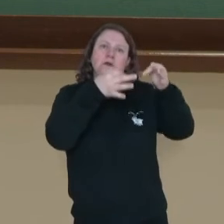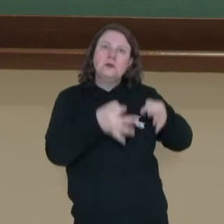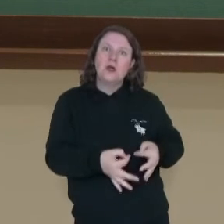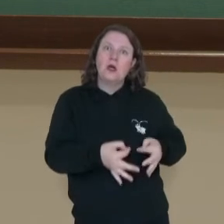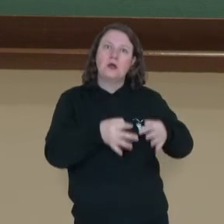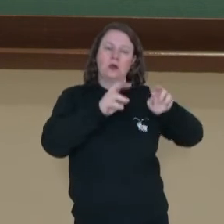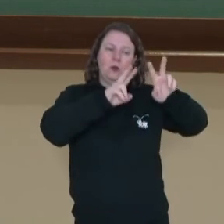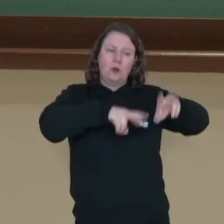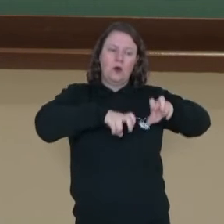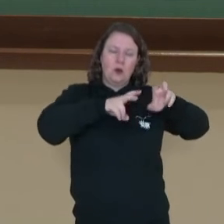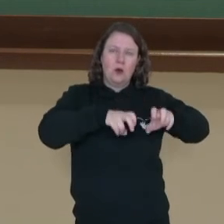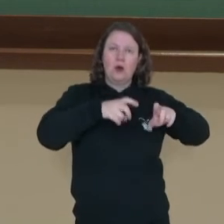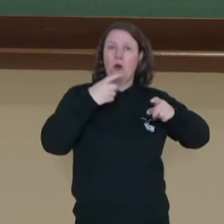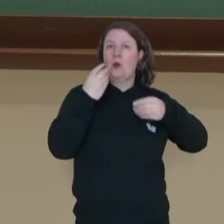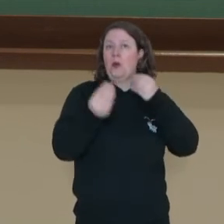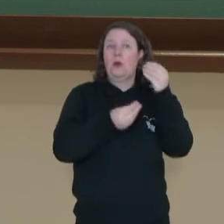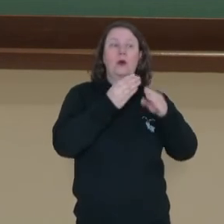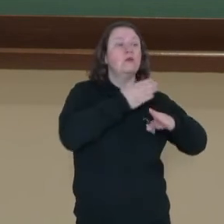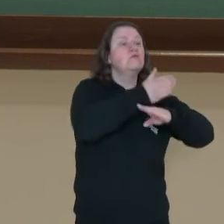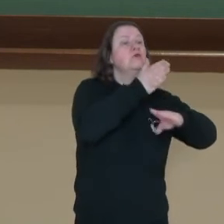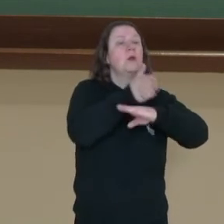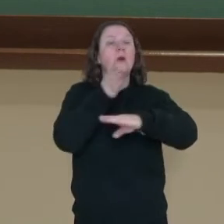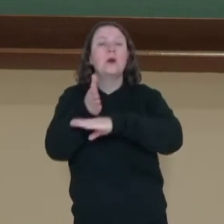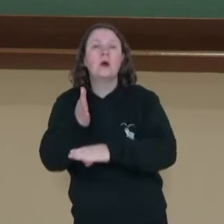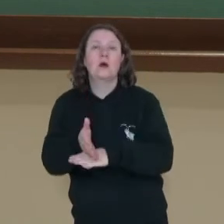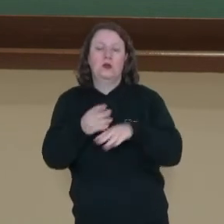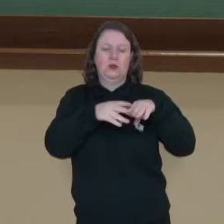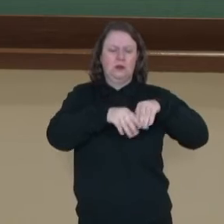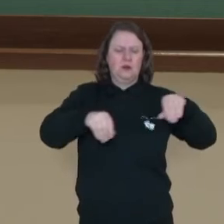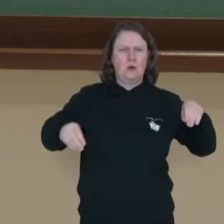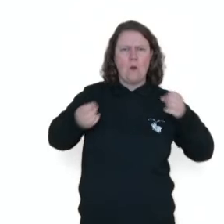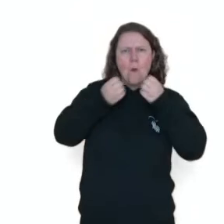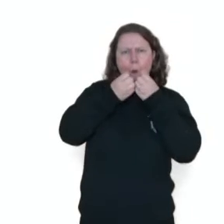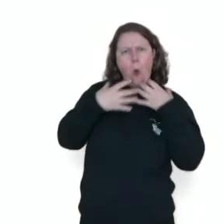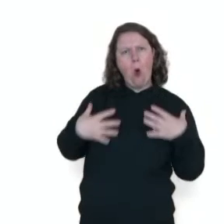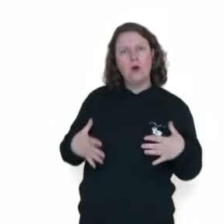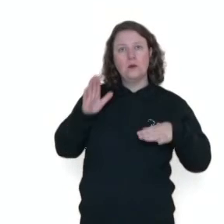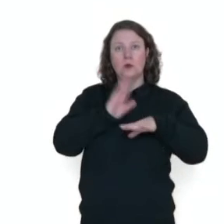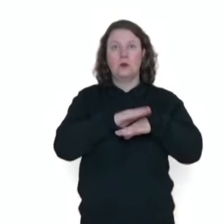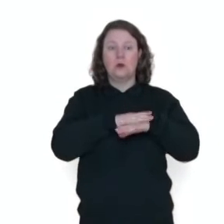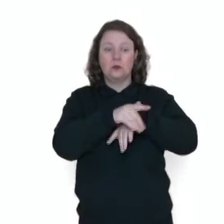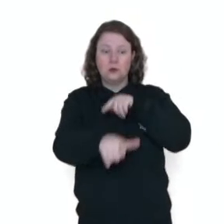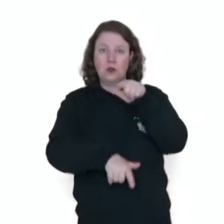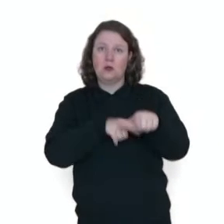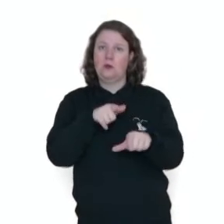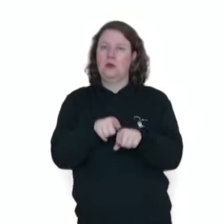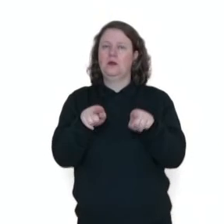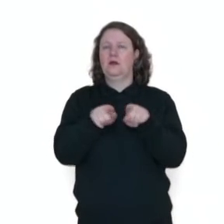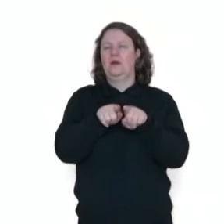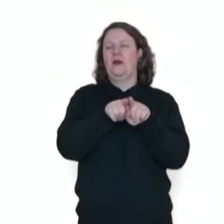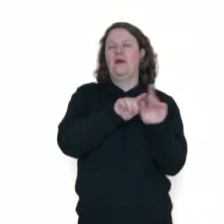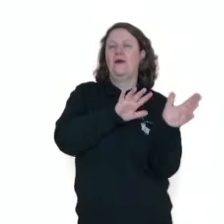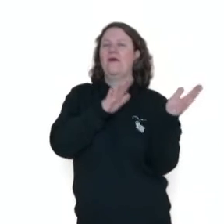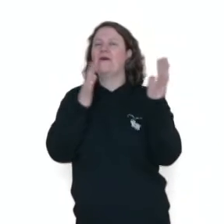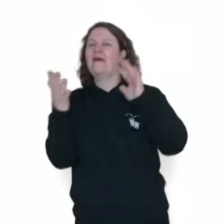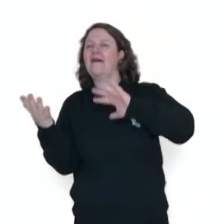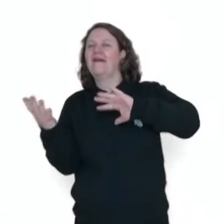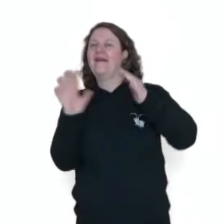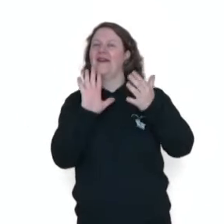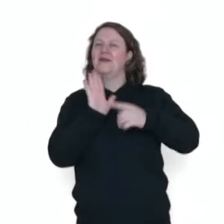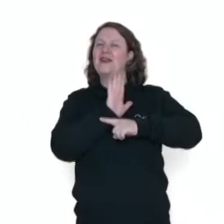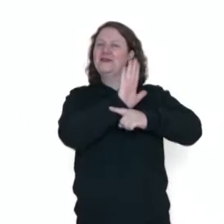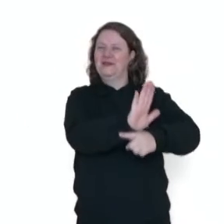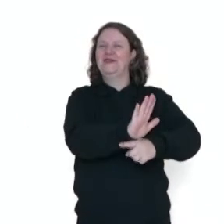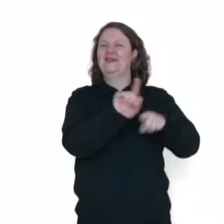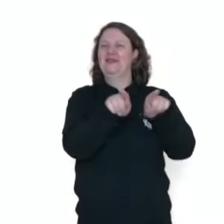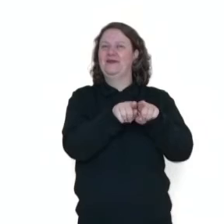como fronteiras abertas, solo fértil, mão de obra disponível e um clima favorável, beleza? E